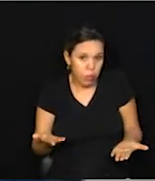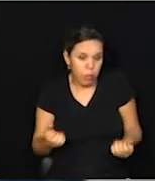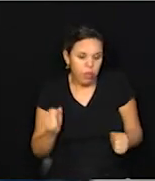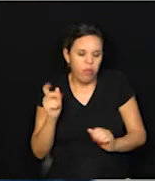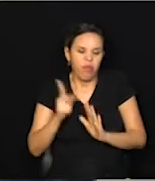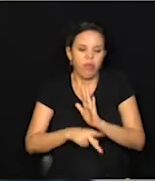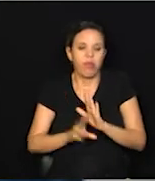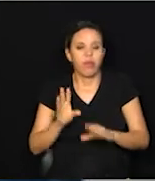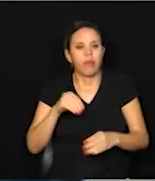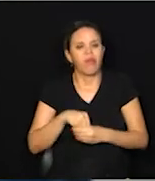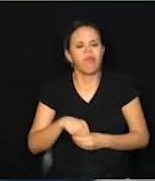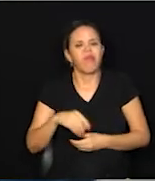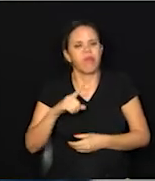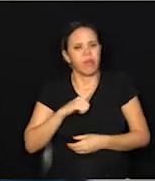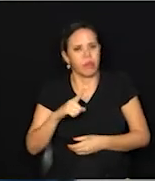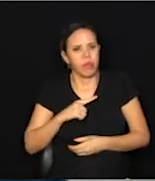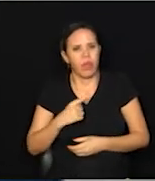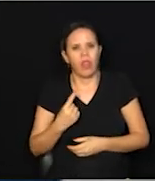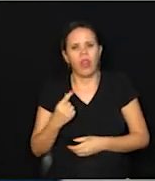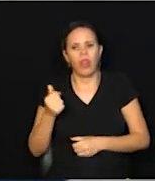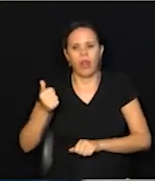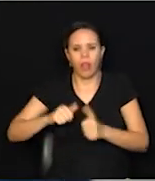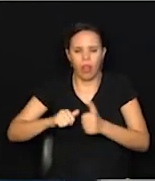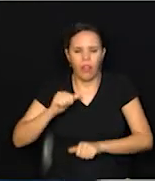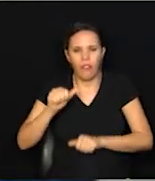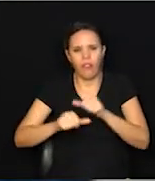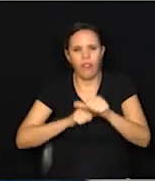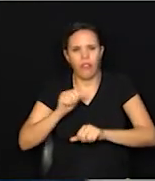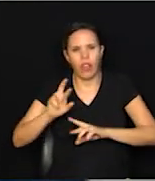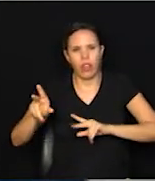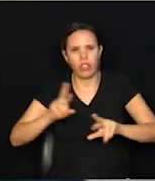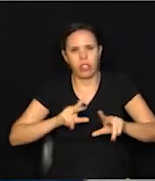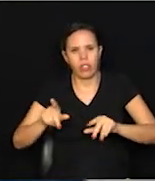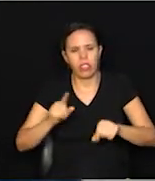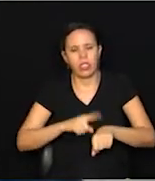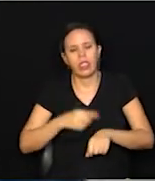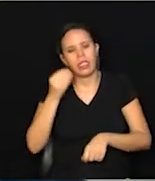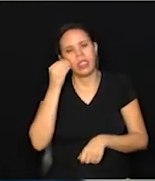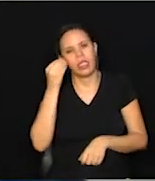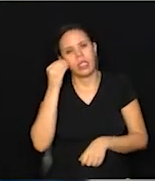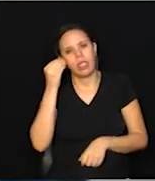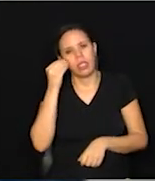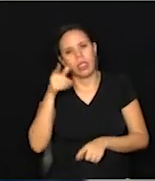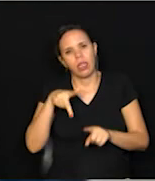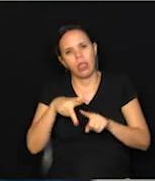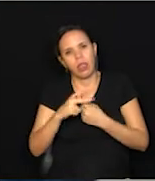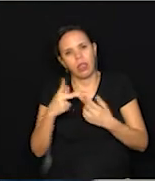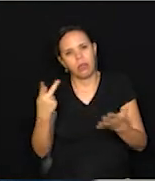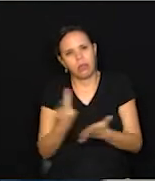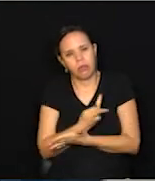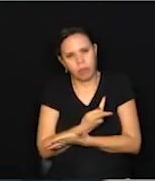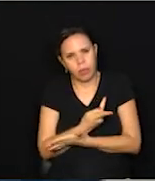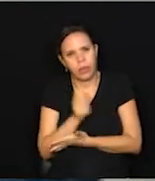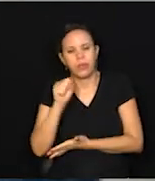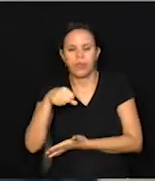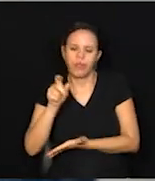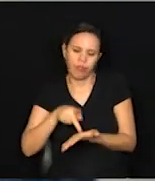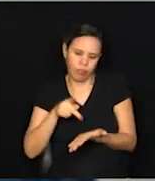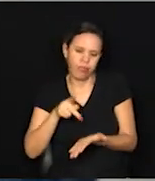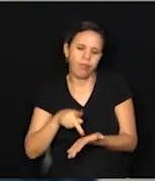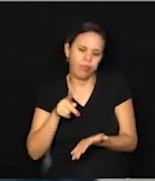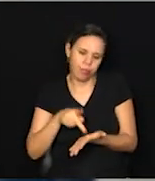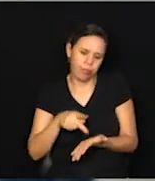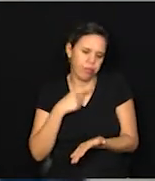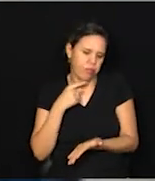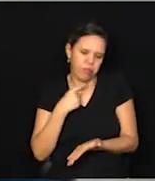projeção. Temos essas idas e vindas. Se eu falar, vocês estão fazendo tentativa de acerto e erro, Eventualmente sim, porque